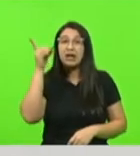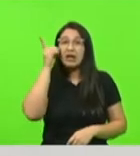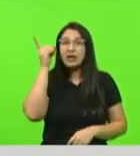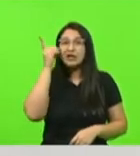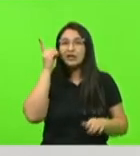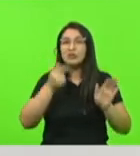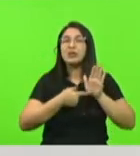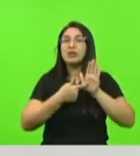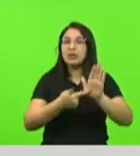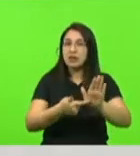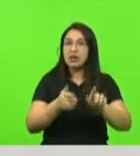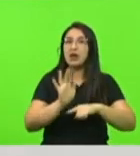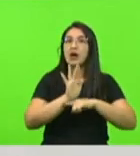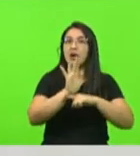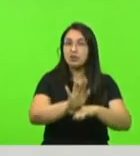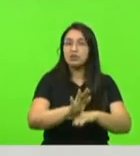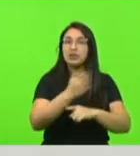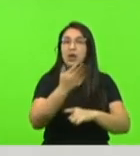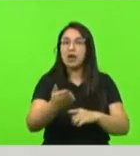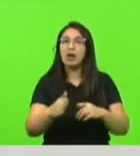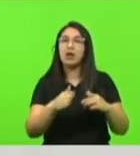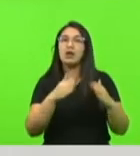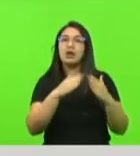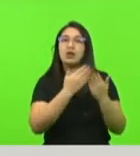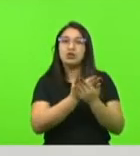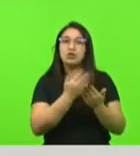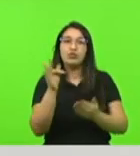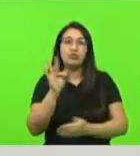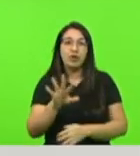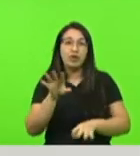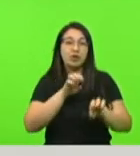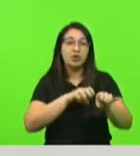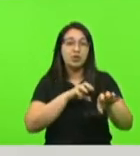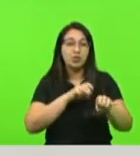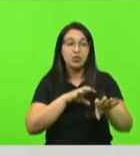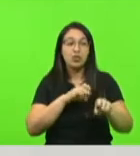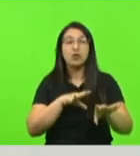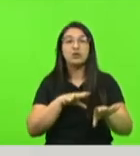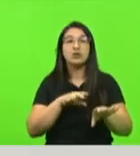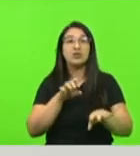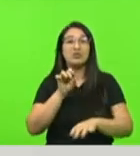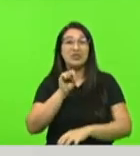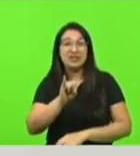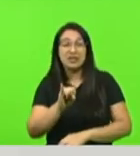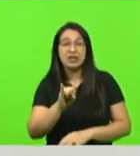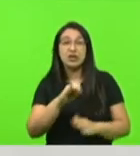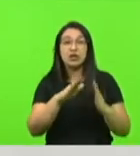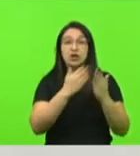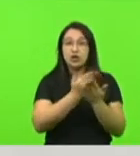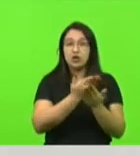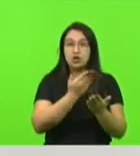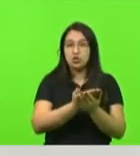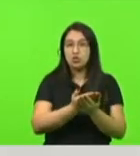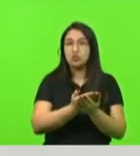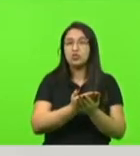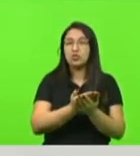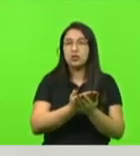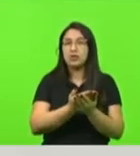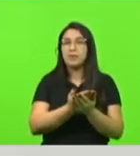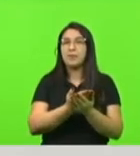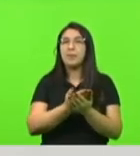para alunos do Instituto Federal de Educação. Quem estudasse no Instituto Federal de Educação tinha direito a meio salário mínimo. Não